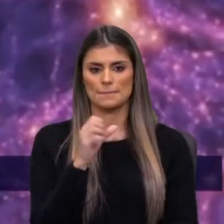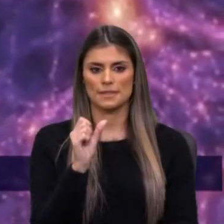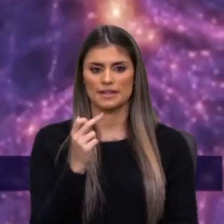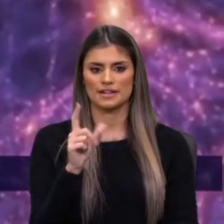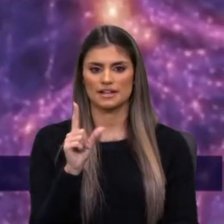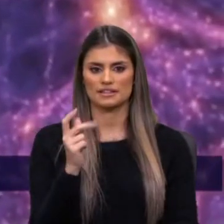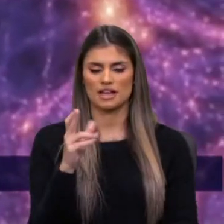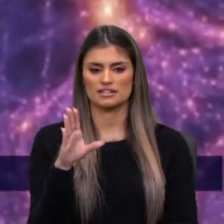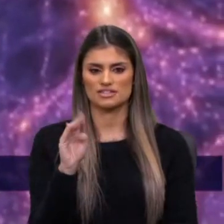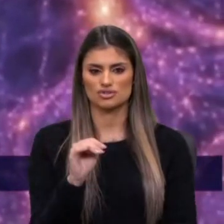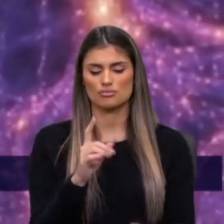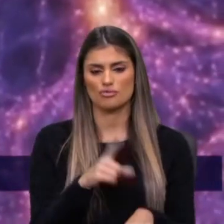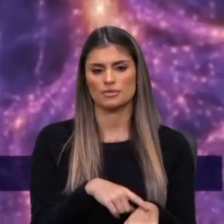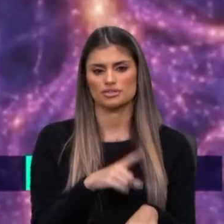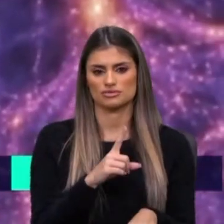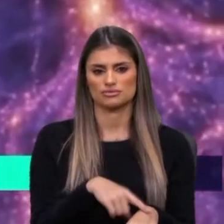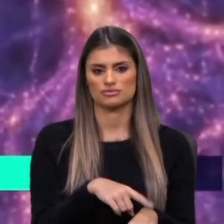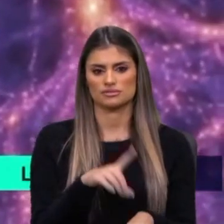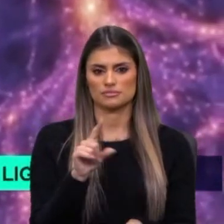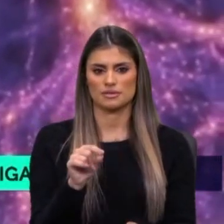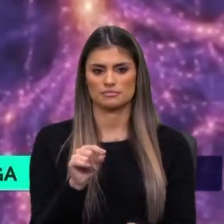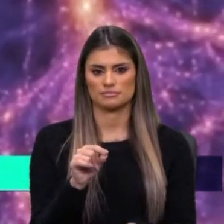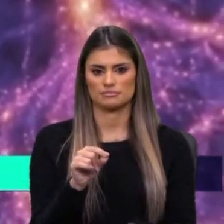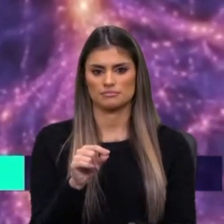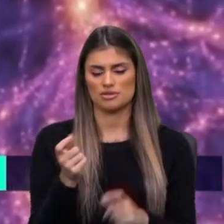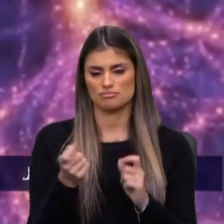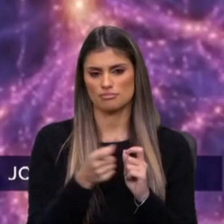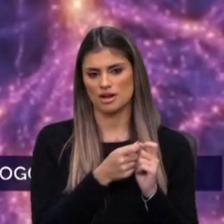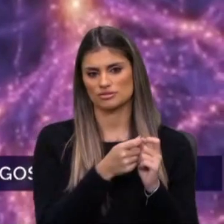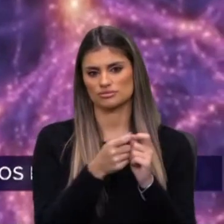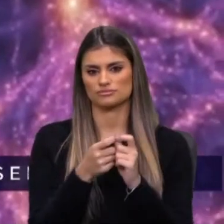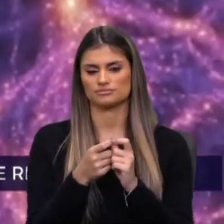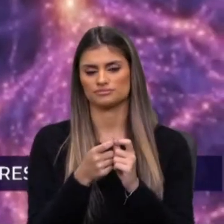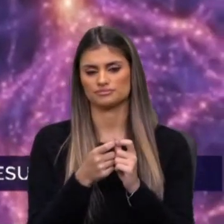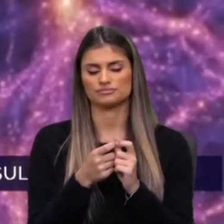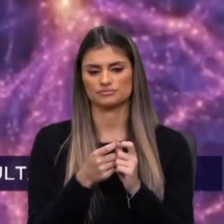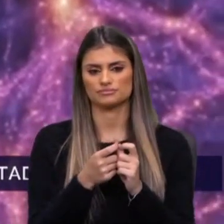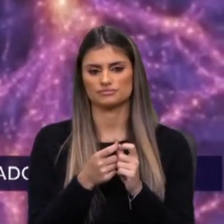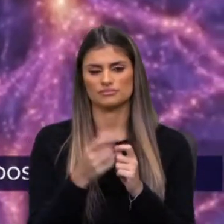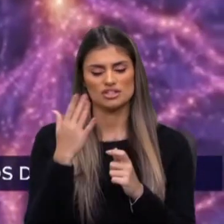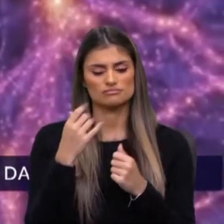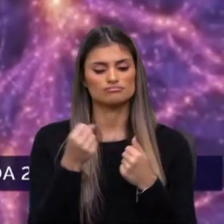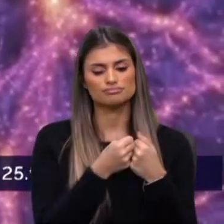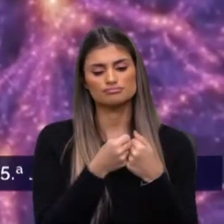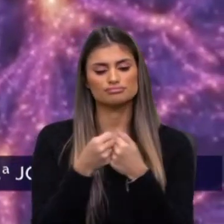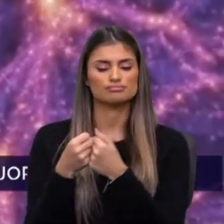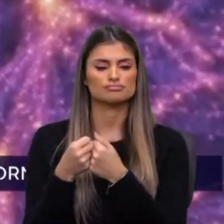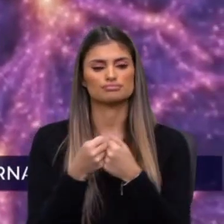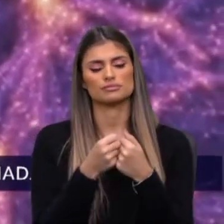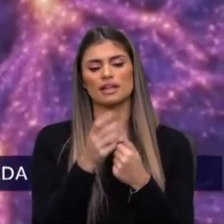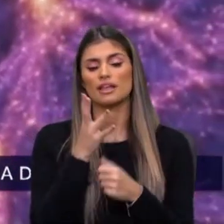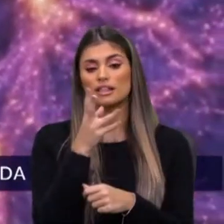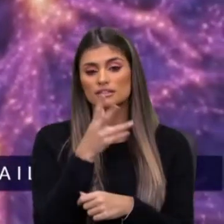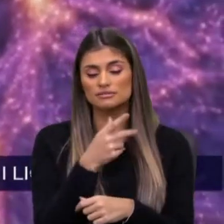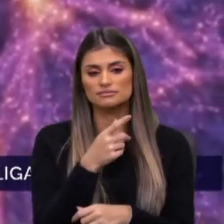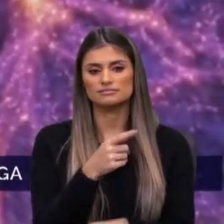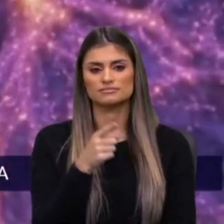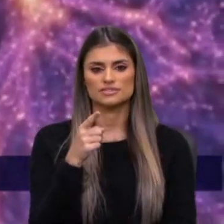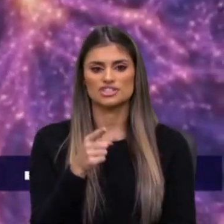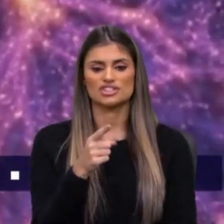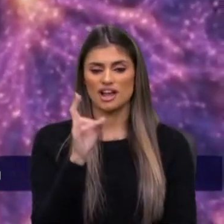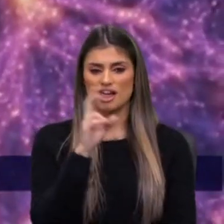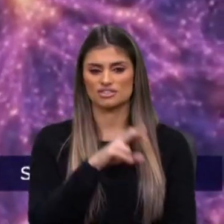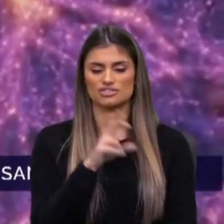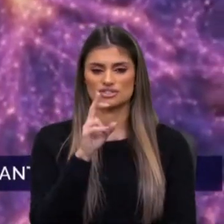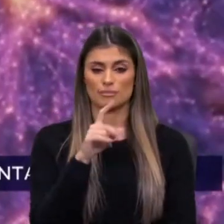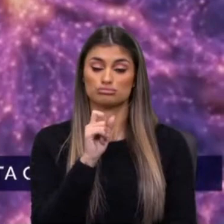falar de uma altura em que as galáxias também estavam mais próximas das outras. Será que houve colisões de galáxias que terão aquecido este gás? É uma